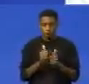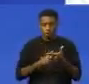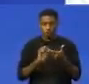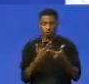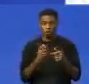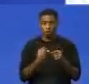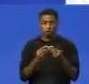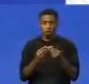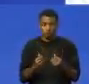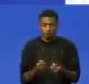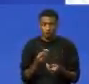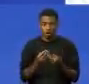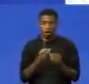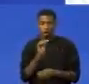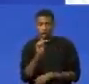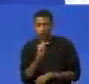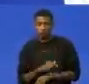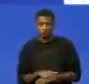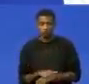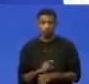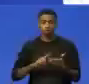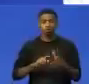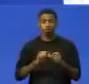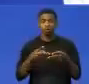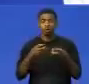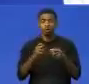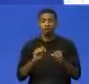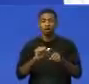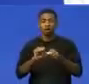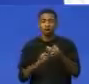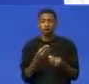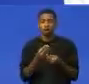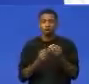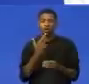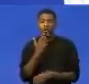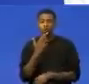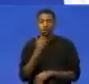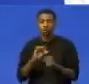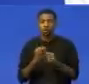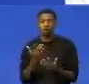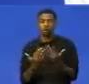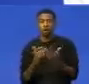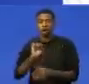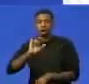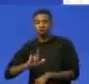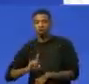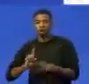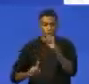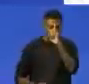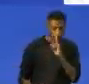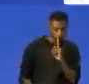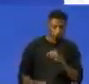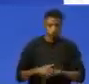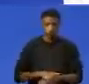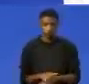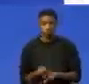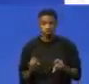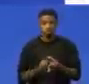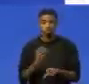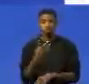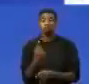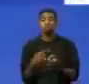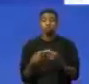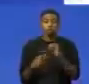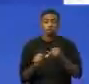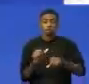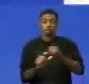o derramamento por parte da água, e você observa a mudança de coloração da chama, de azul para o amarelo. Bom, isso ocorre porque